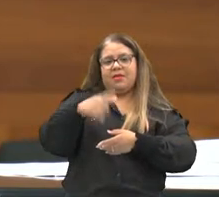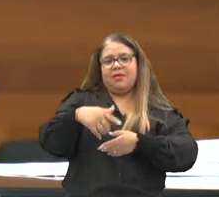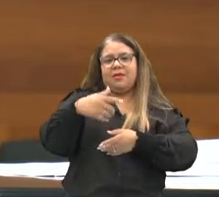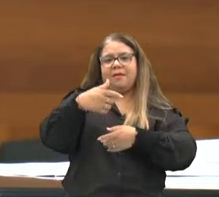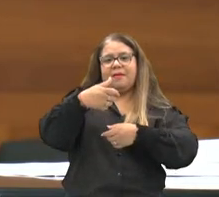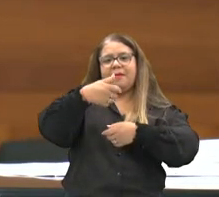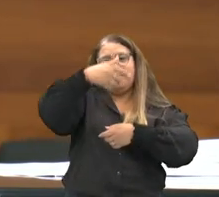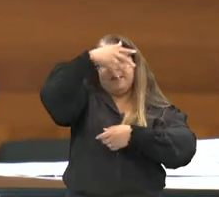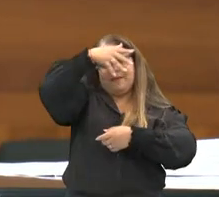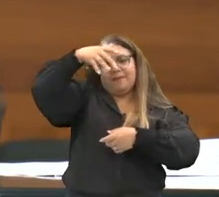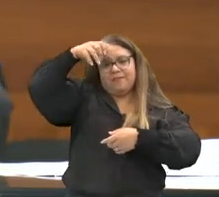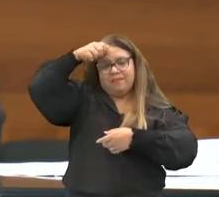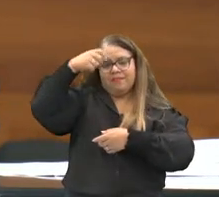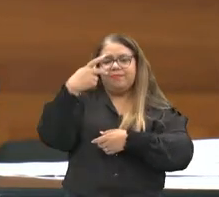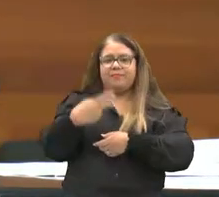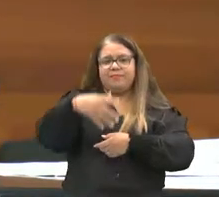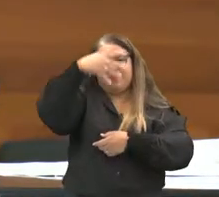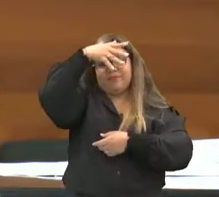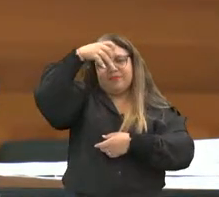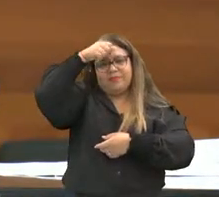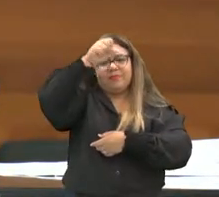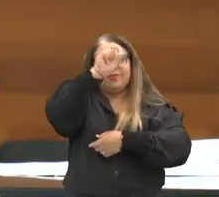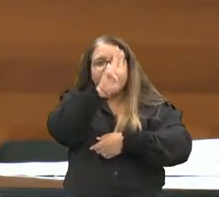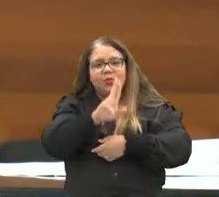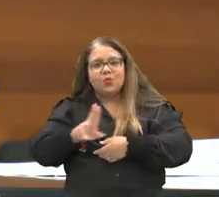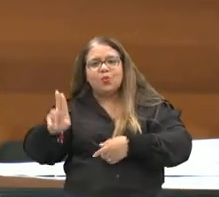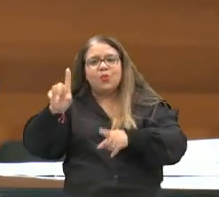instante pela nossa televisão.